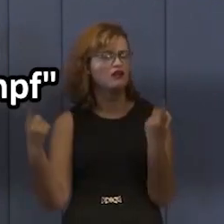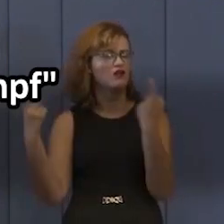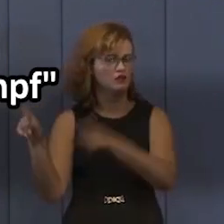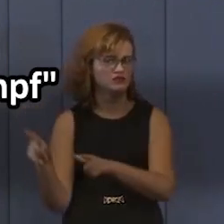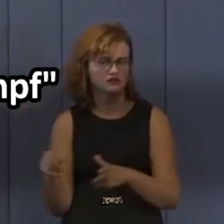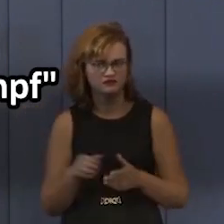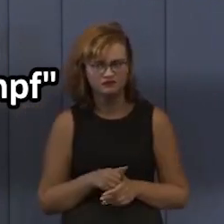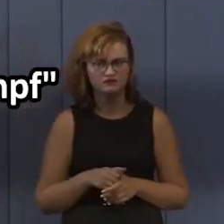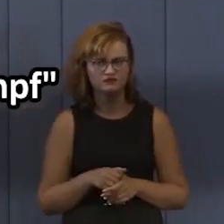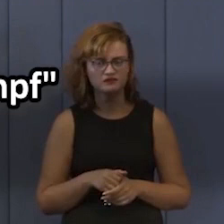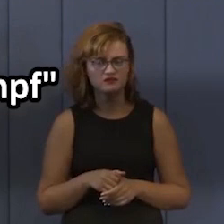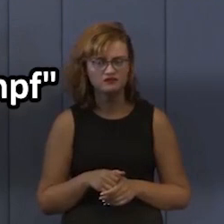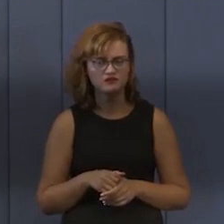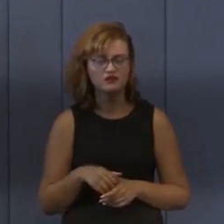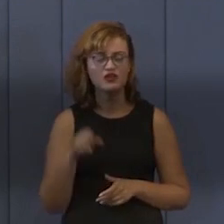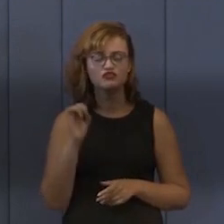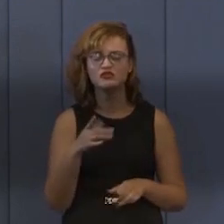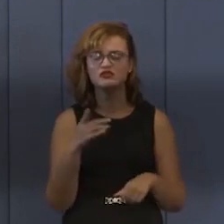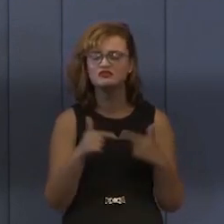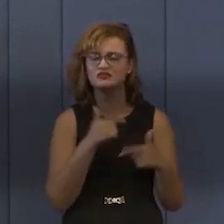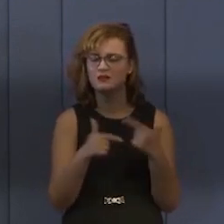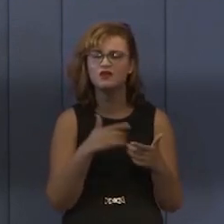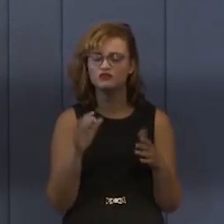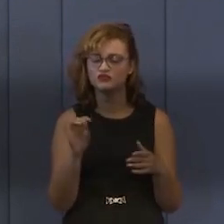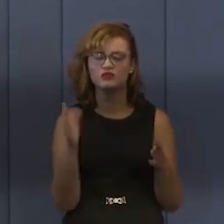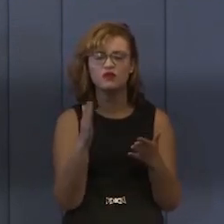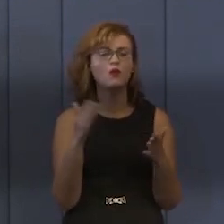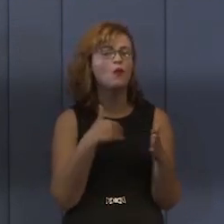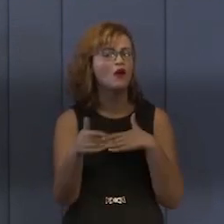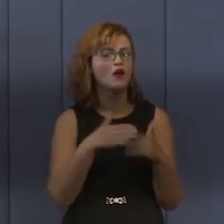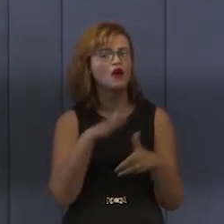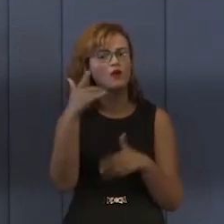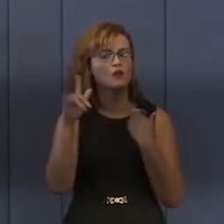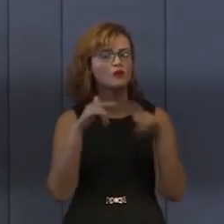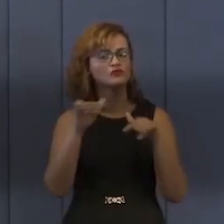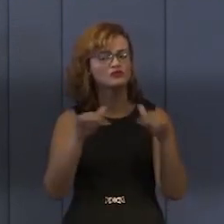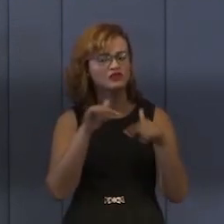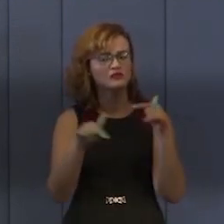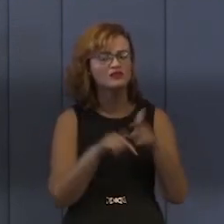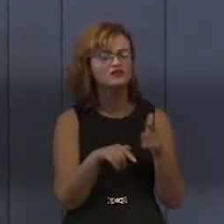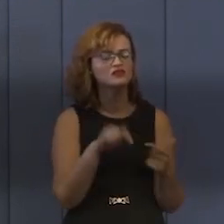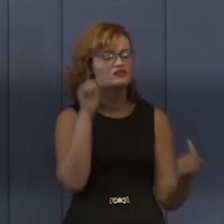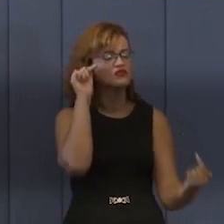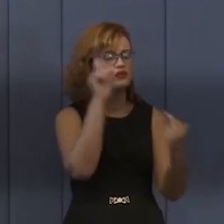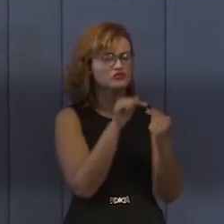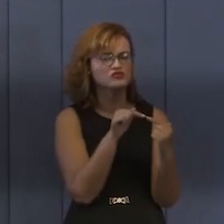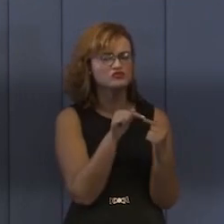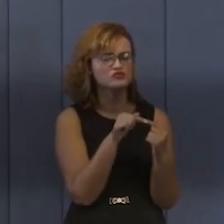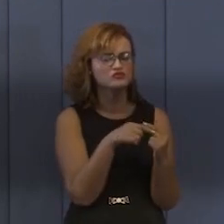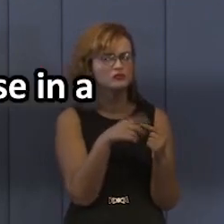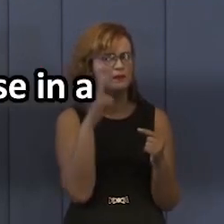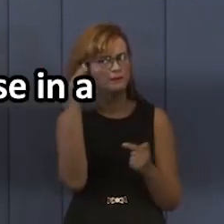para mostrar exatamente essa oposição. Que o que se quer, não só nessa obra, mas em qualquer outra